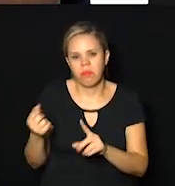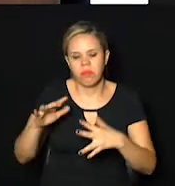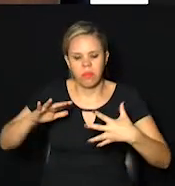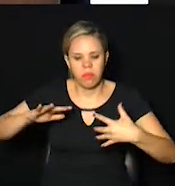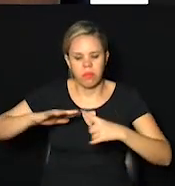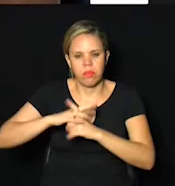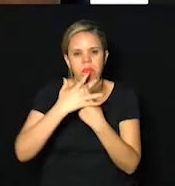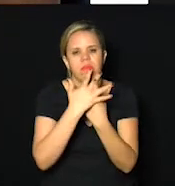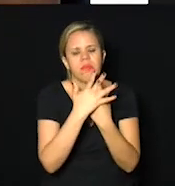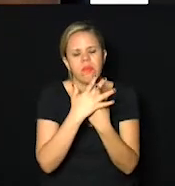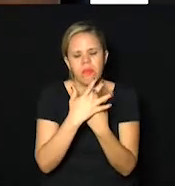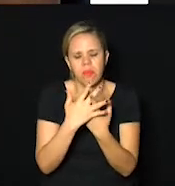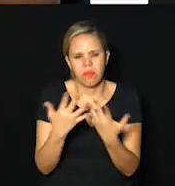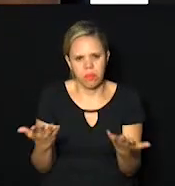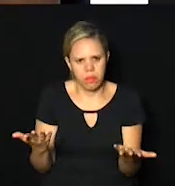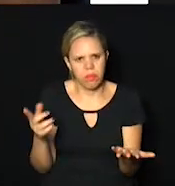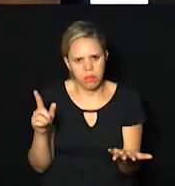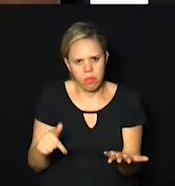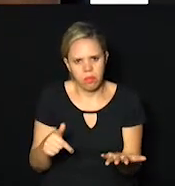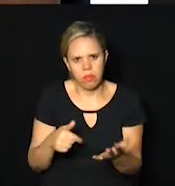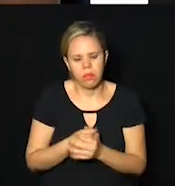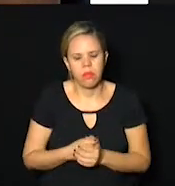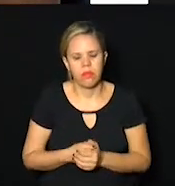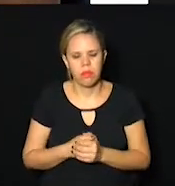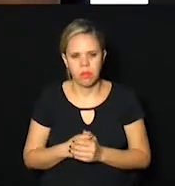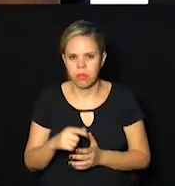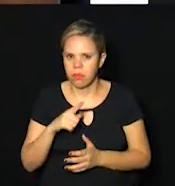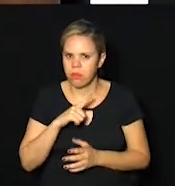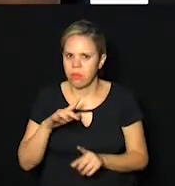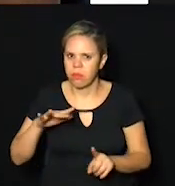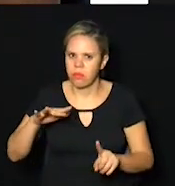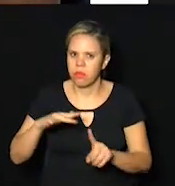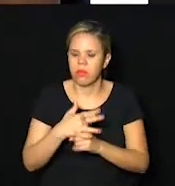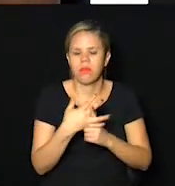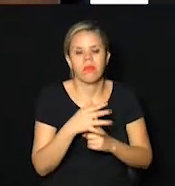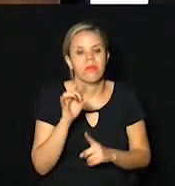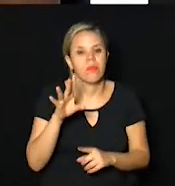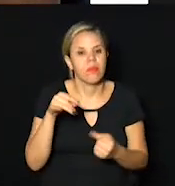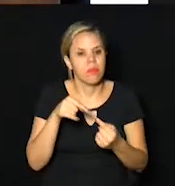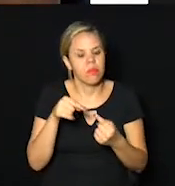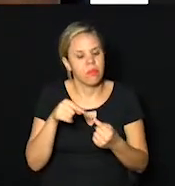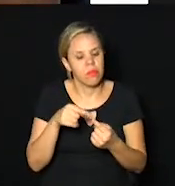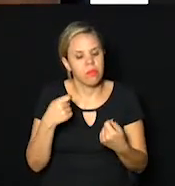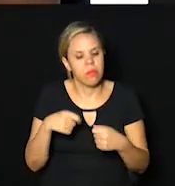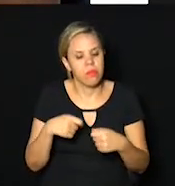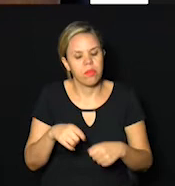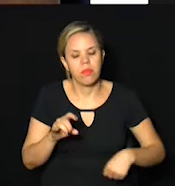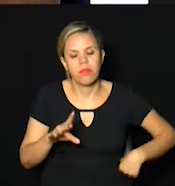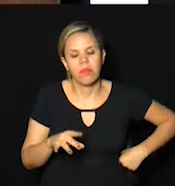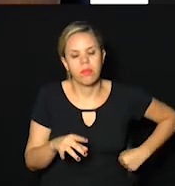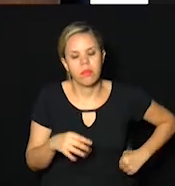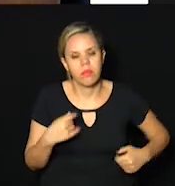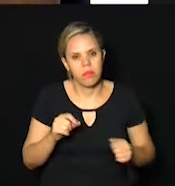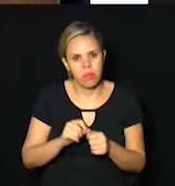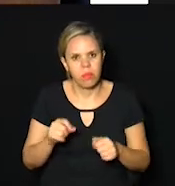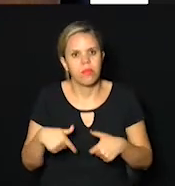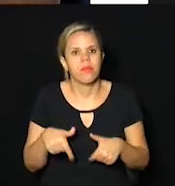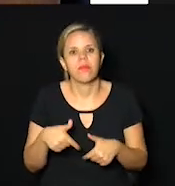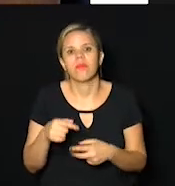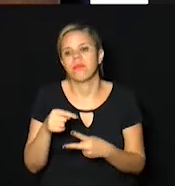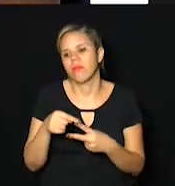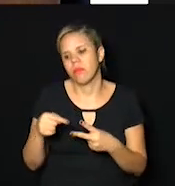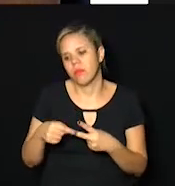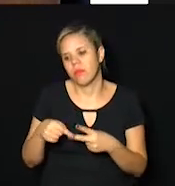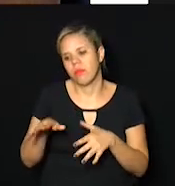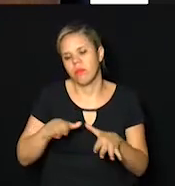isso. Mas o assistencialismo só dá conta da necessidade. O que eu preciso fazer também é trabalhar com 2